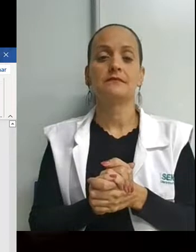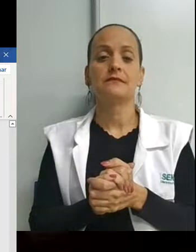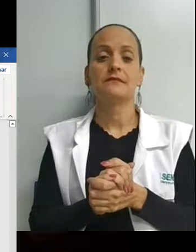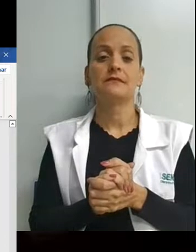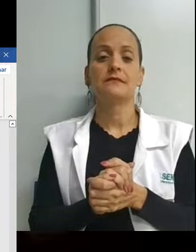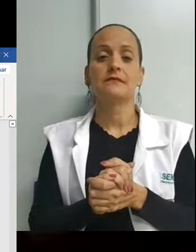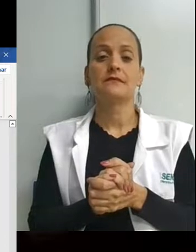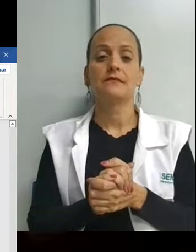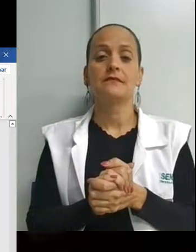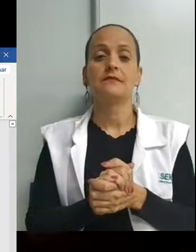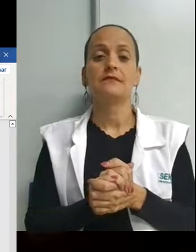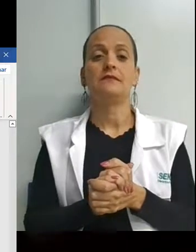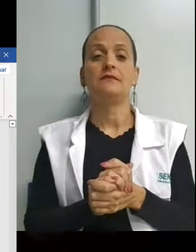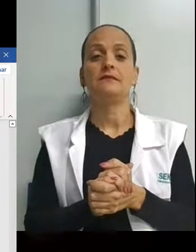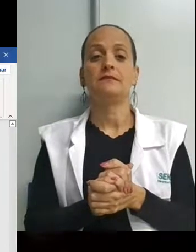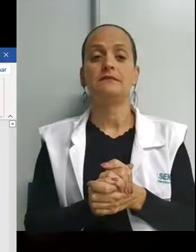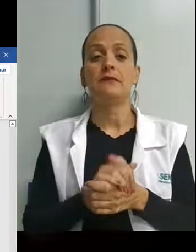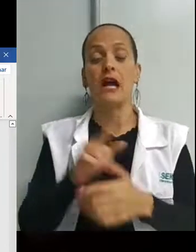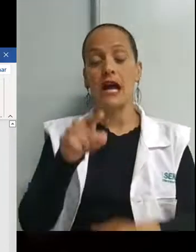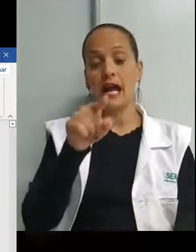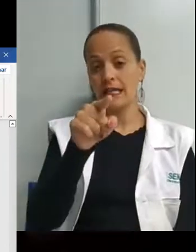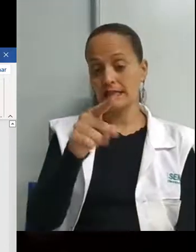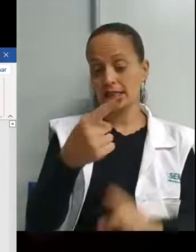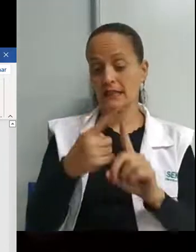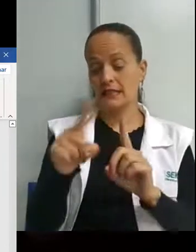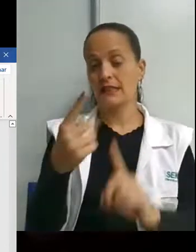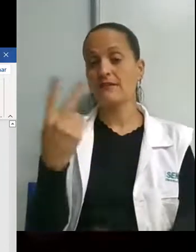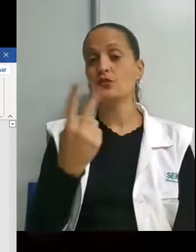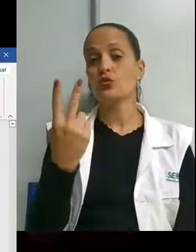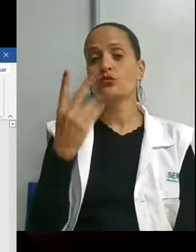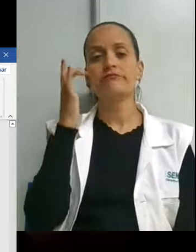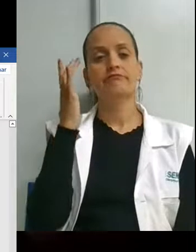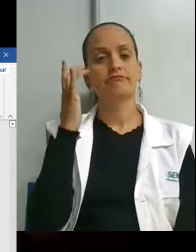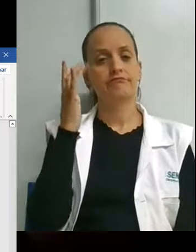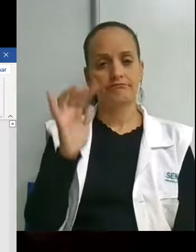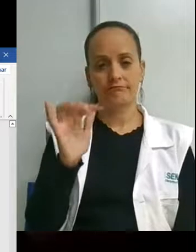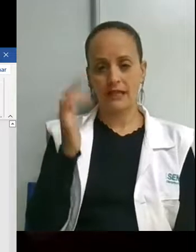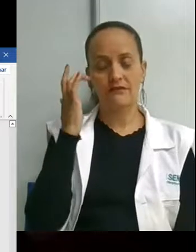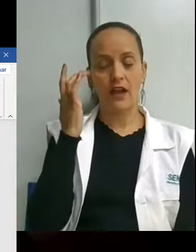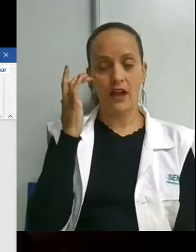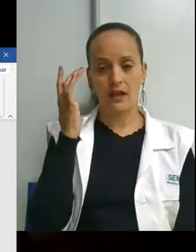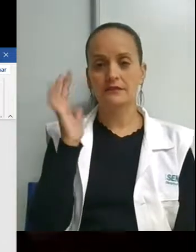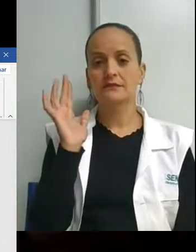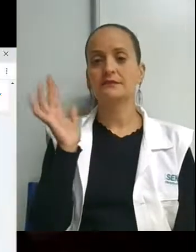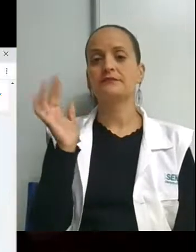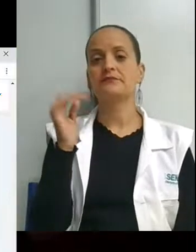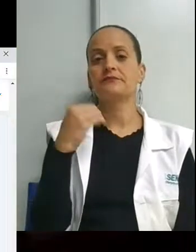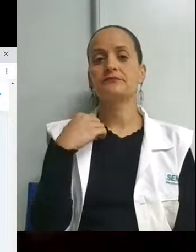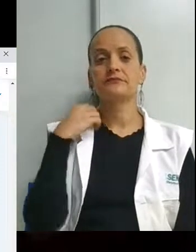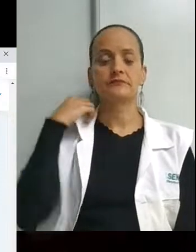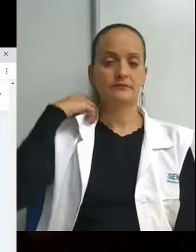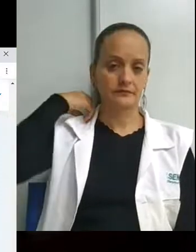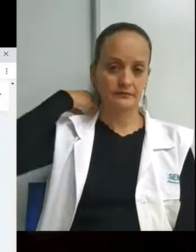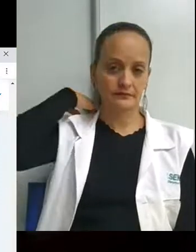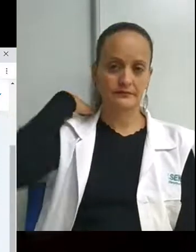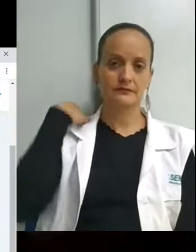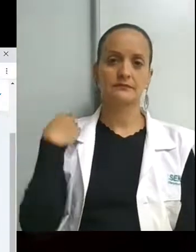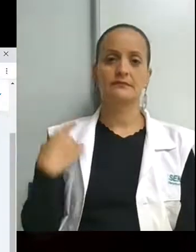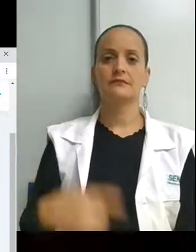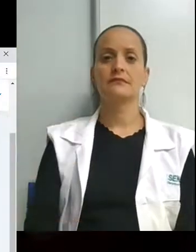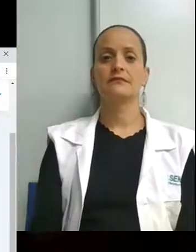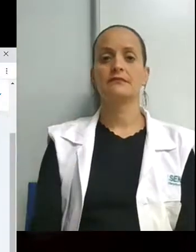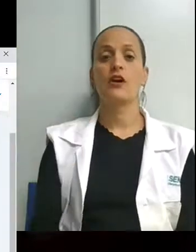aqui é muito simples, né? Desafio 2 da SAP 3, né? Então vamos lá, ó. Lá no conteúdo do